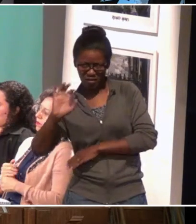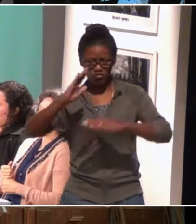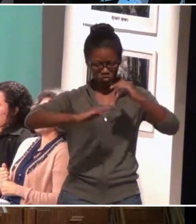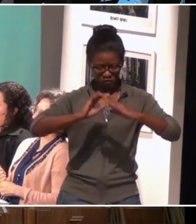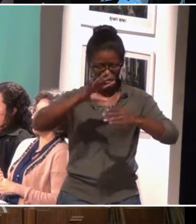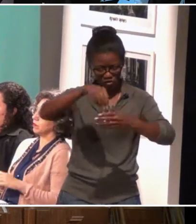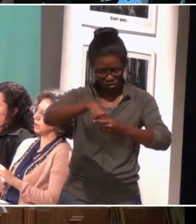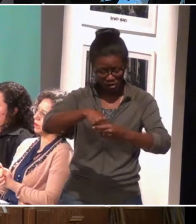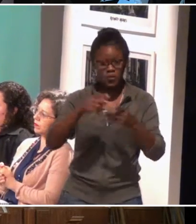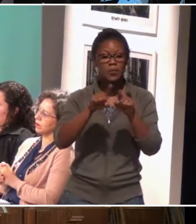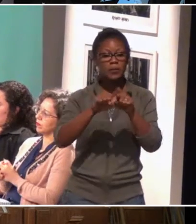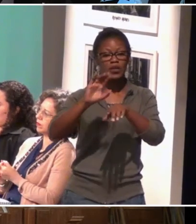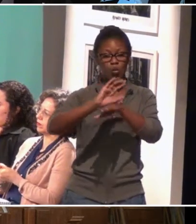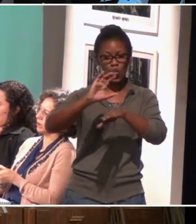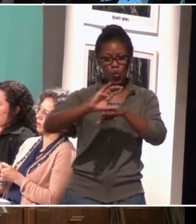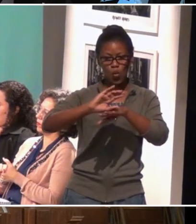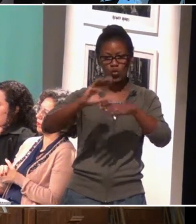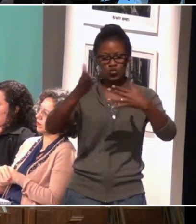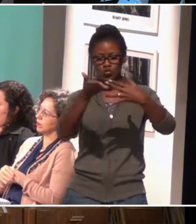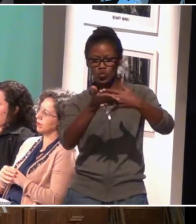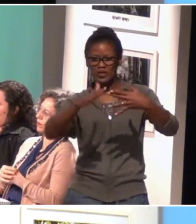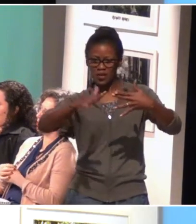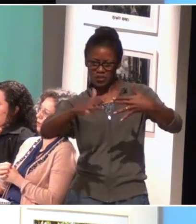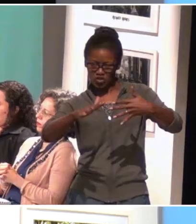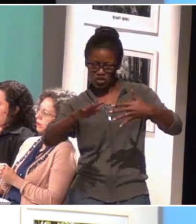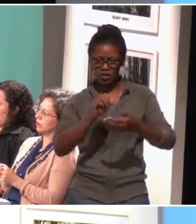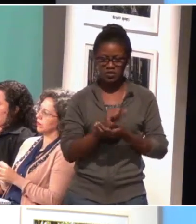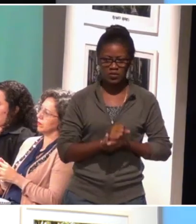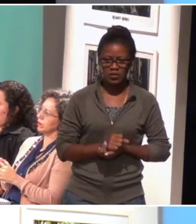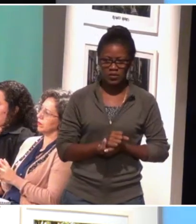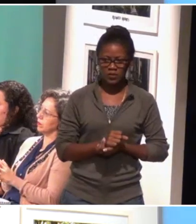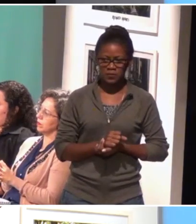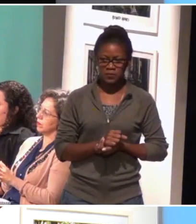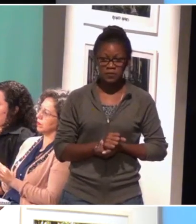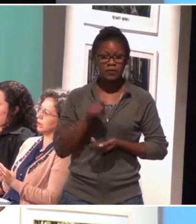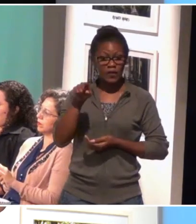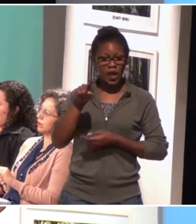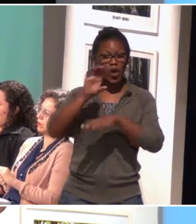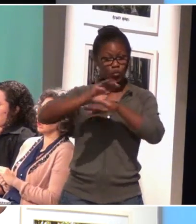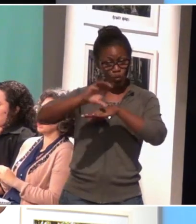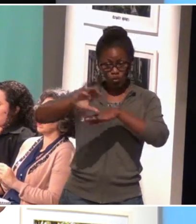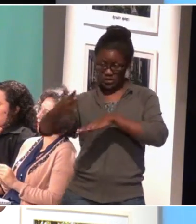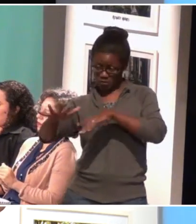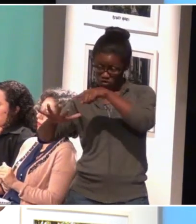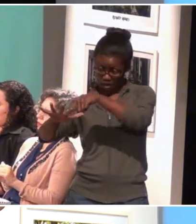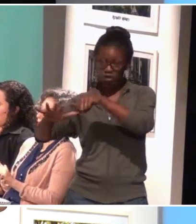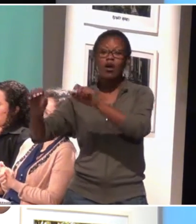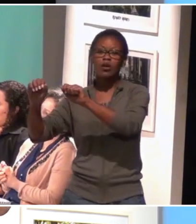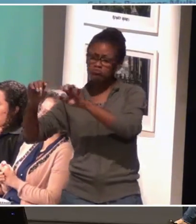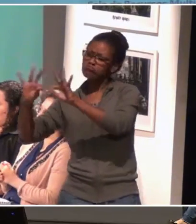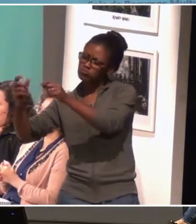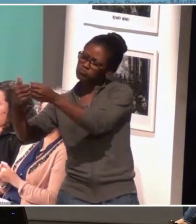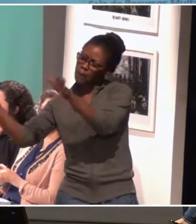Curso intermediário, também... No intermediário, já entra a comunidade em geral. O curso